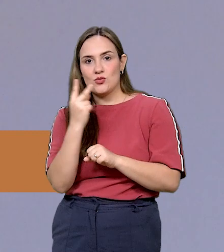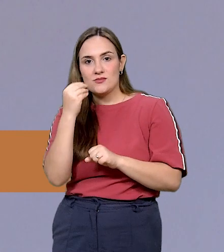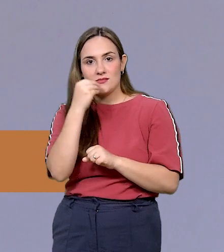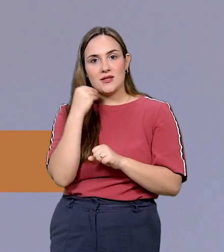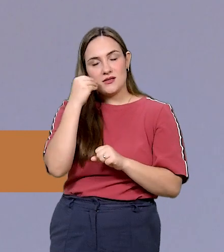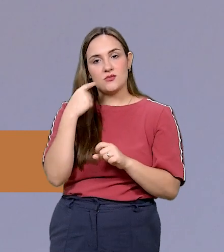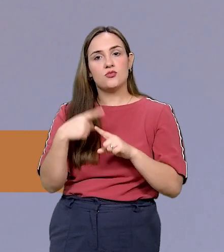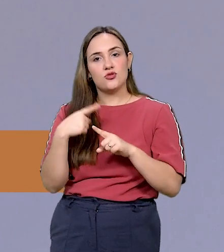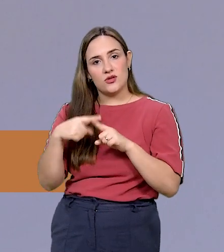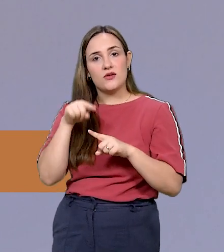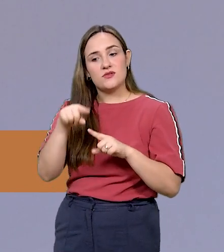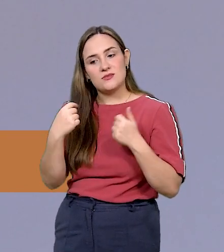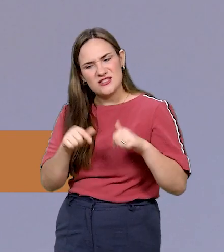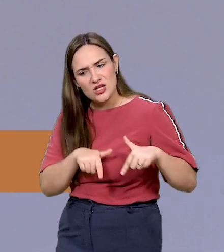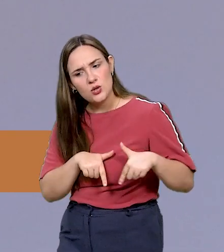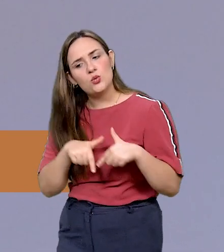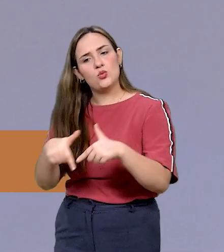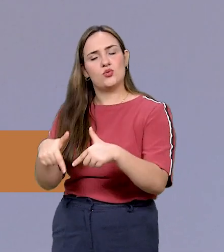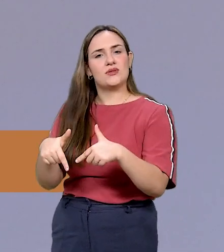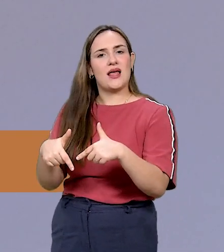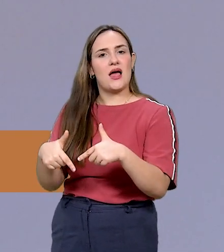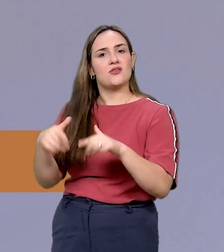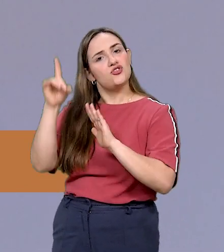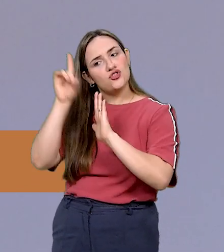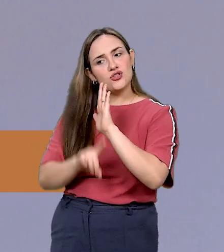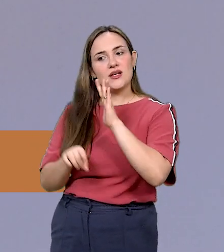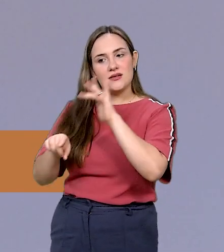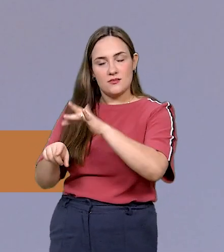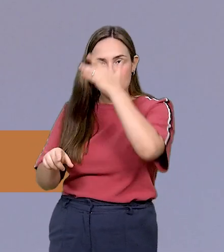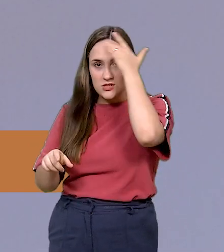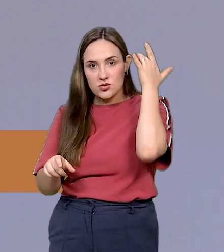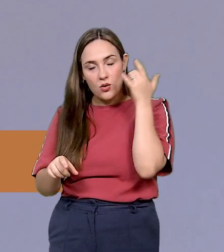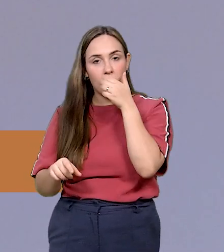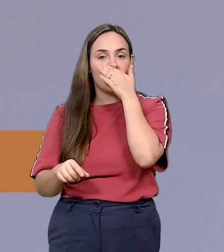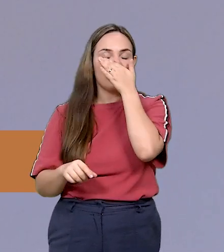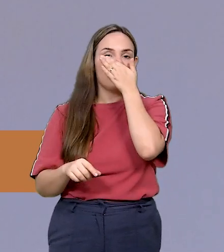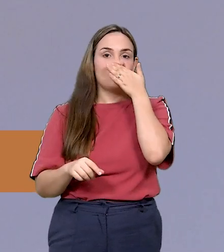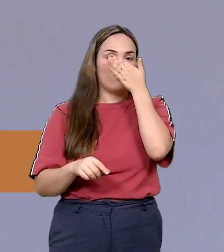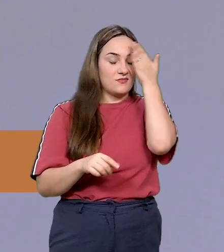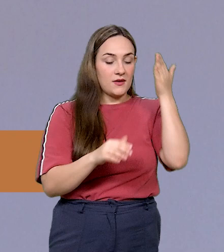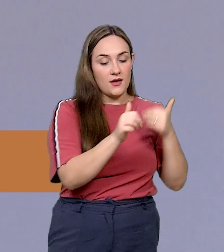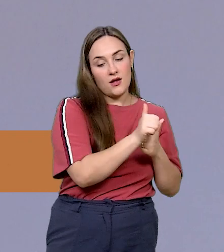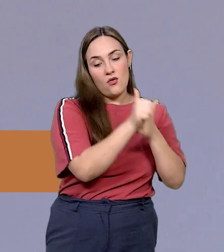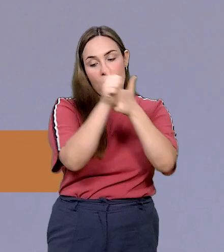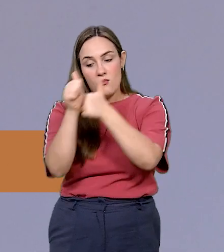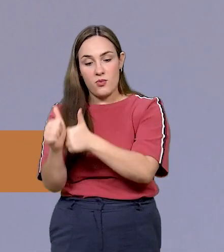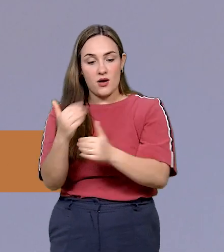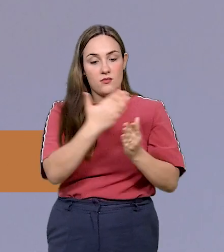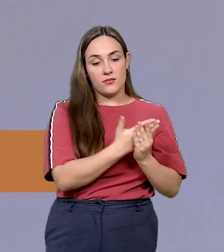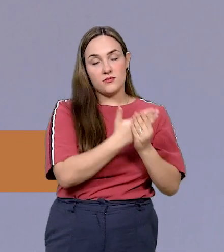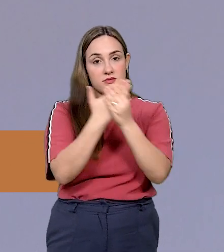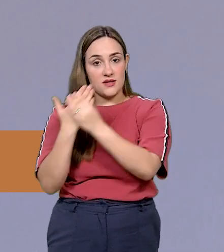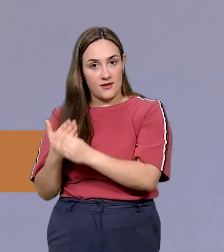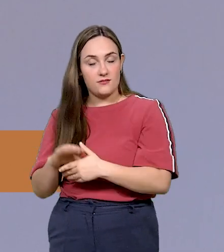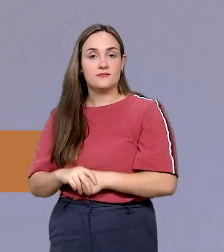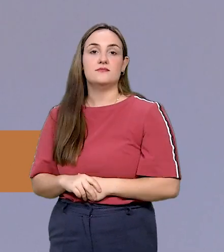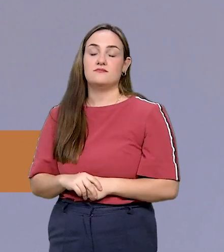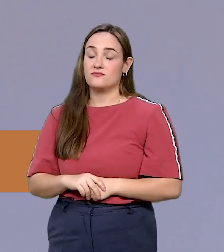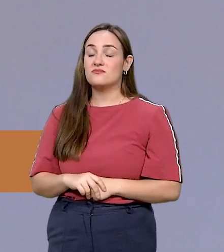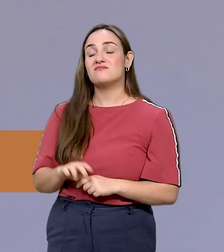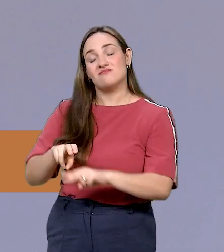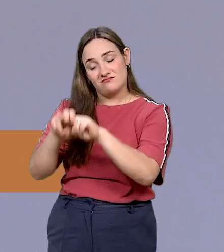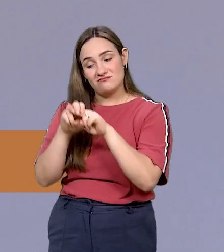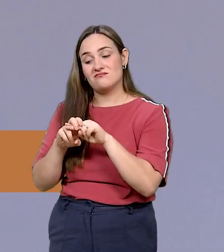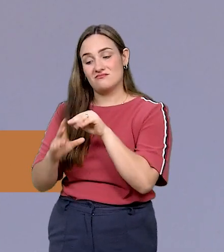faz exercício de defesa de direitos do consumidor, nós fazemos a instrução de processos. Então, tudo isso contribui e